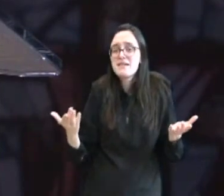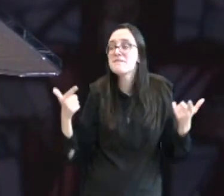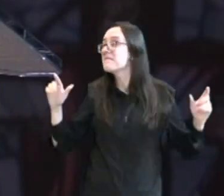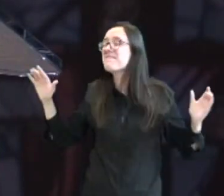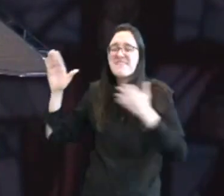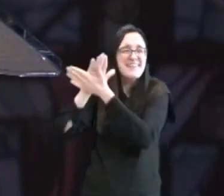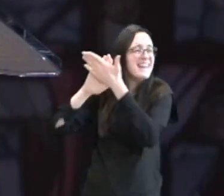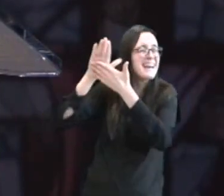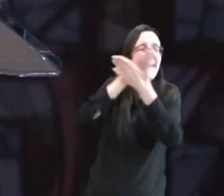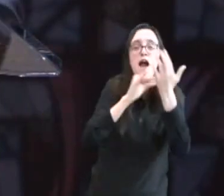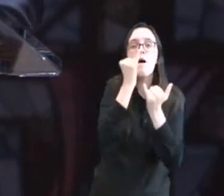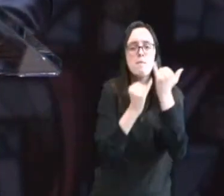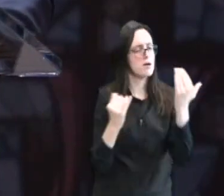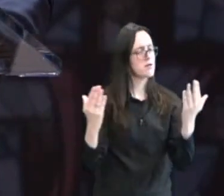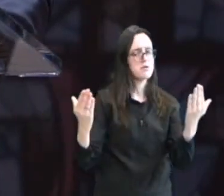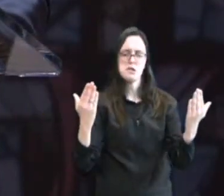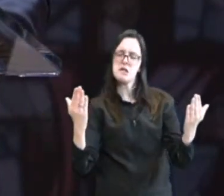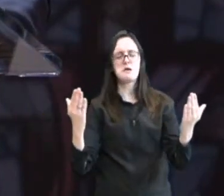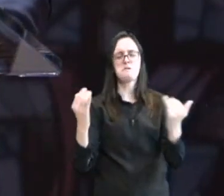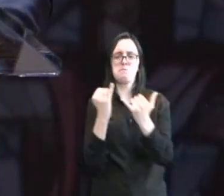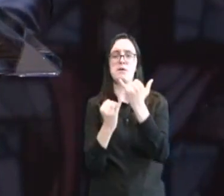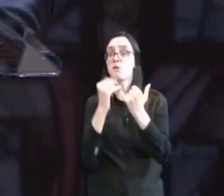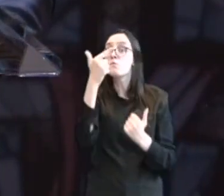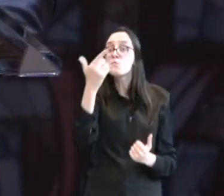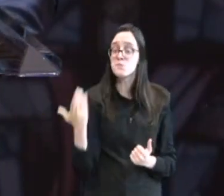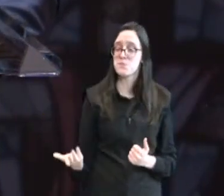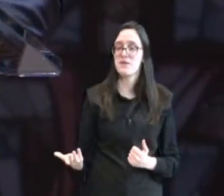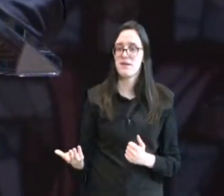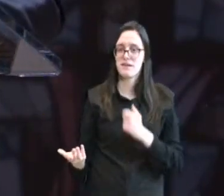há nada paralelo.